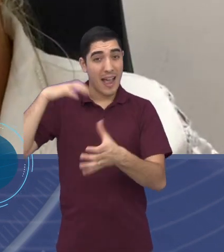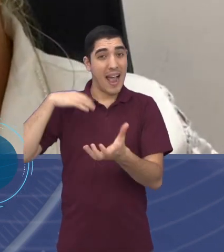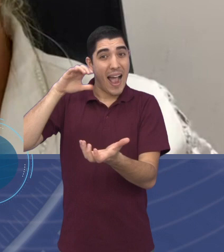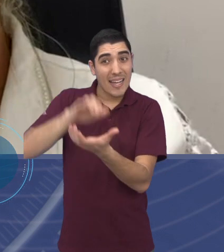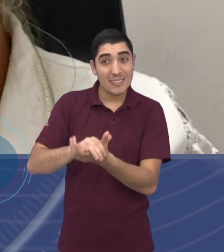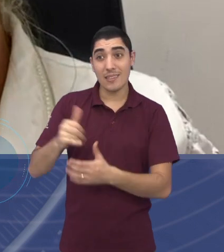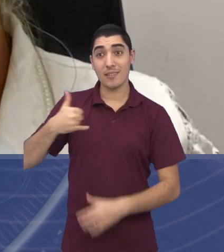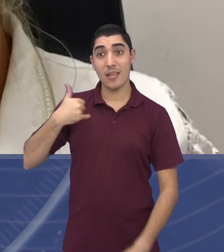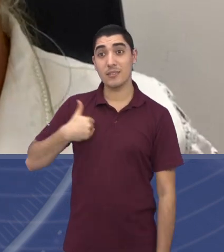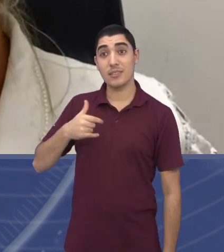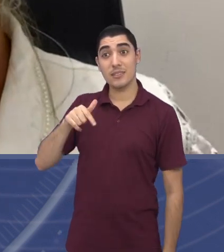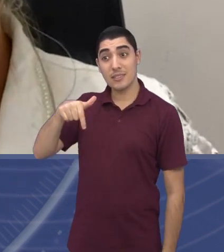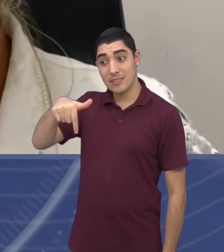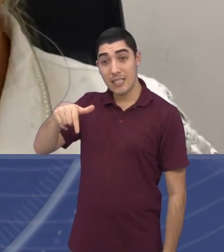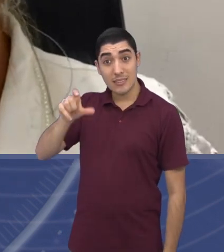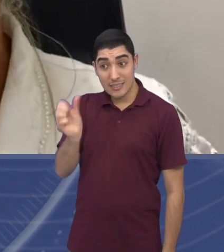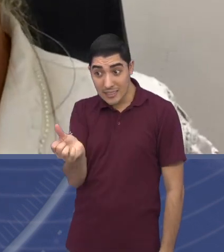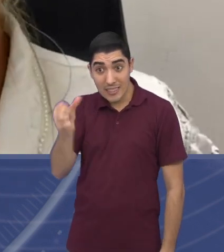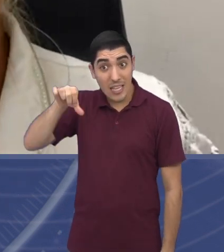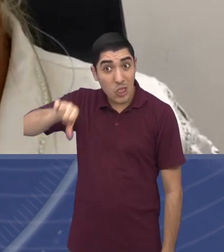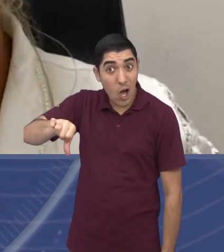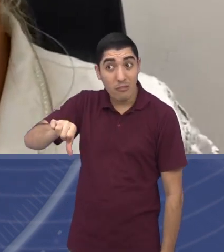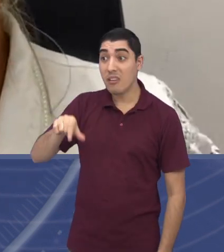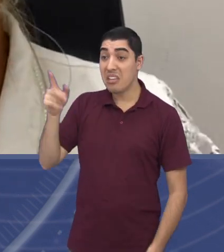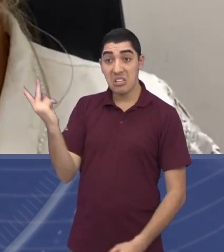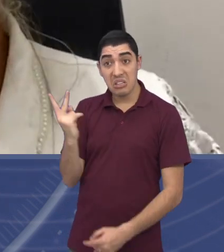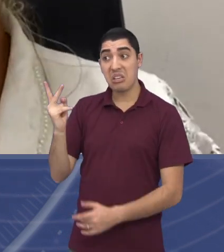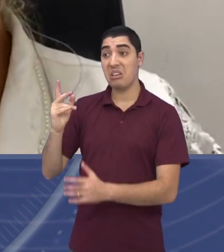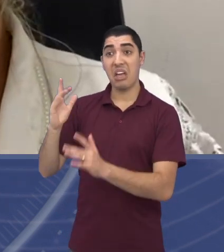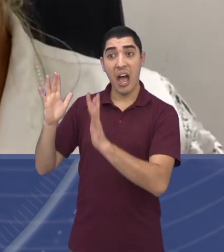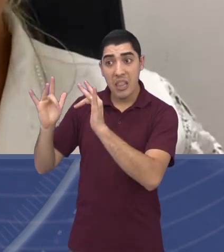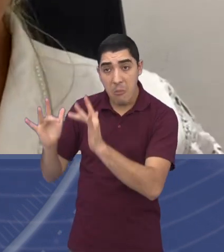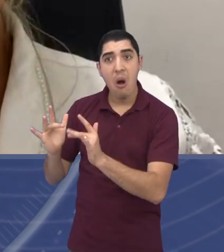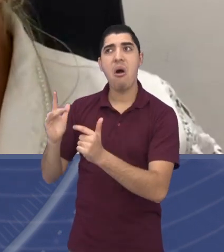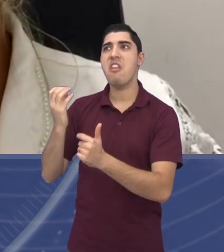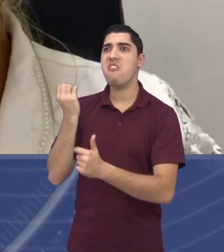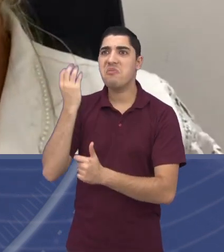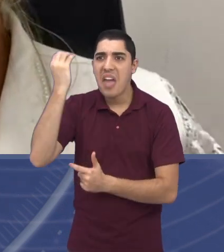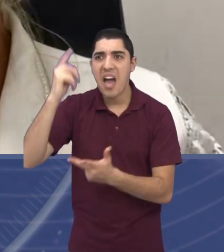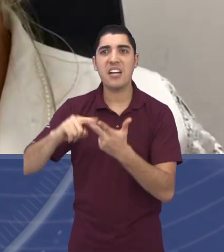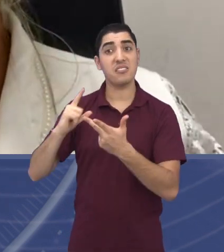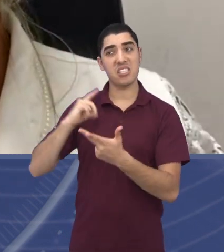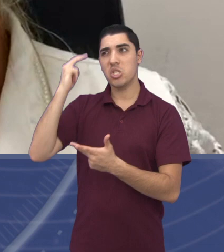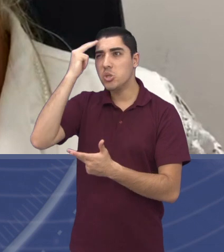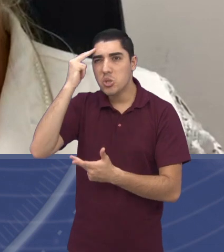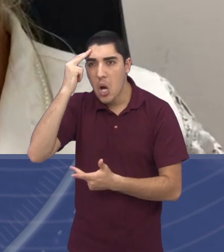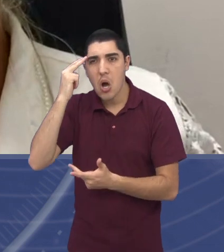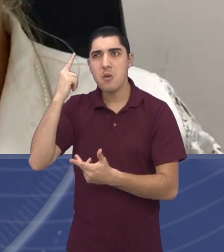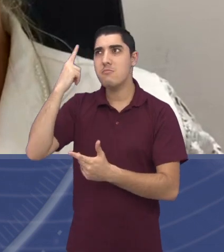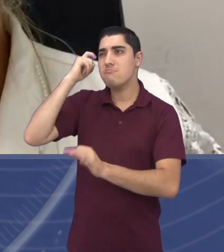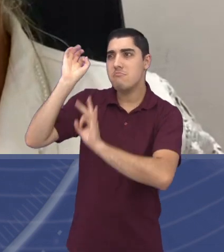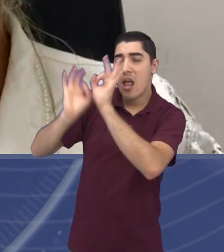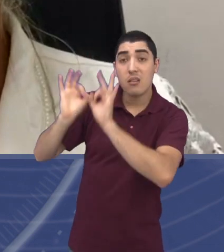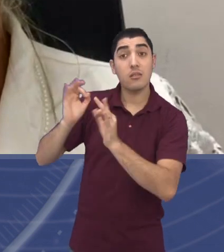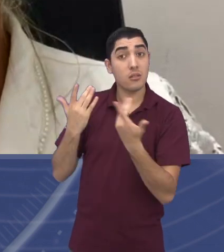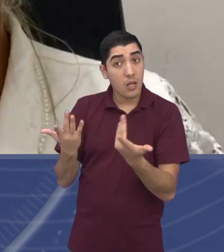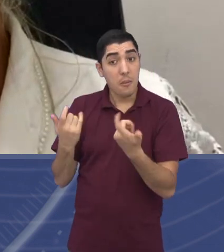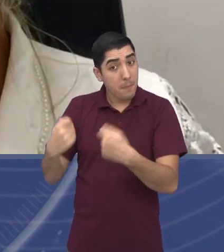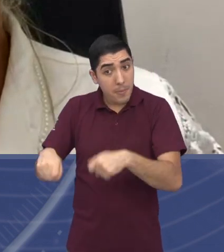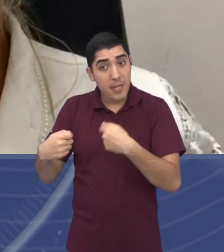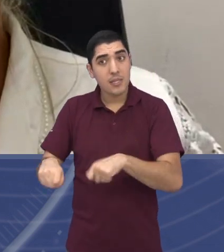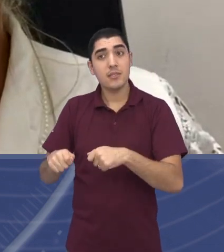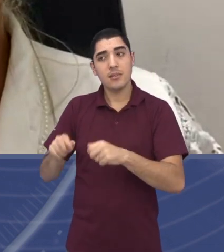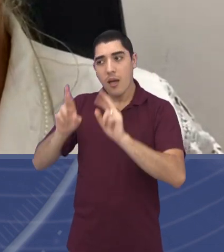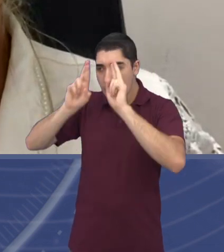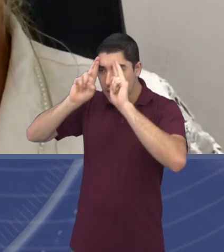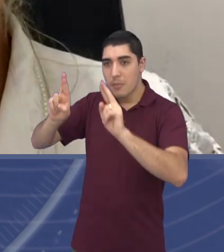79 anos, né? Eles namoram, eles saem, eles viajam, eles têm planos, eles têm sonhos, e a diferença é que a gente tem que ter um respeito muito